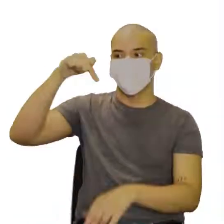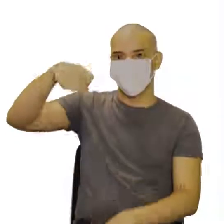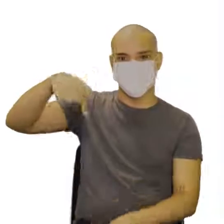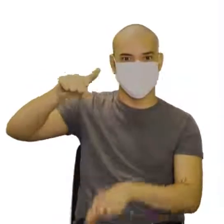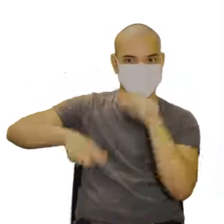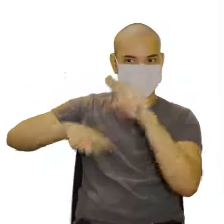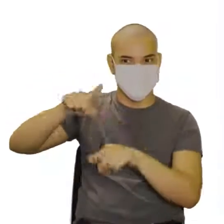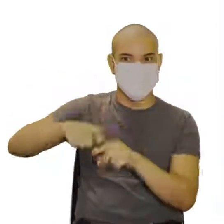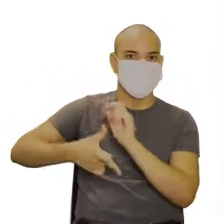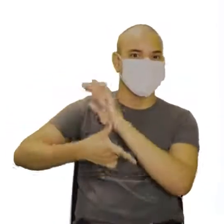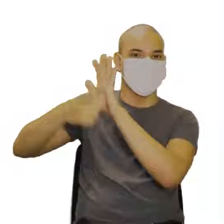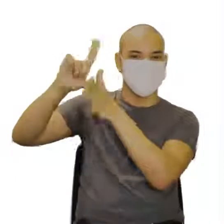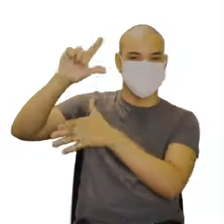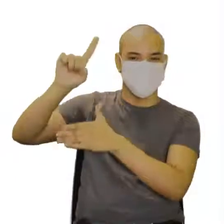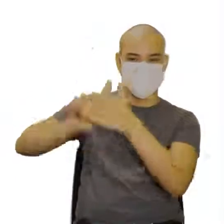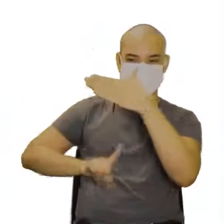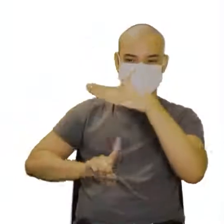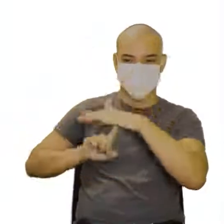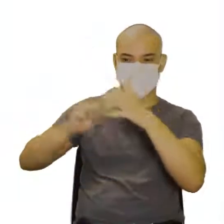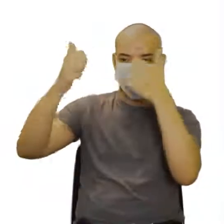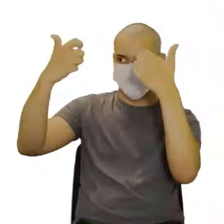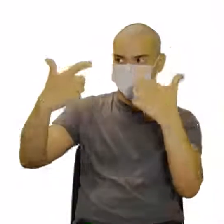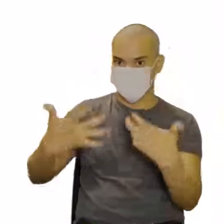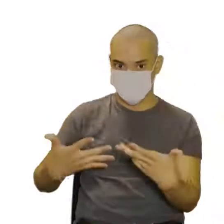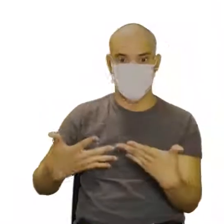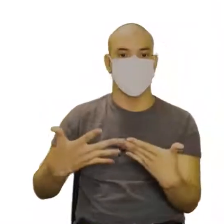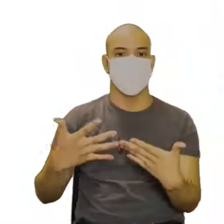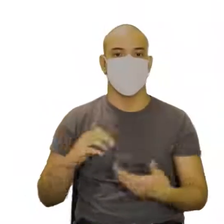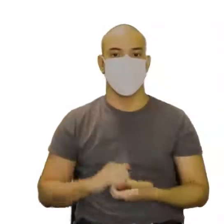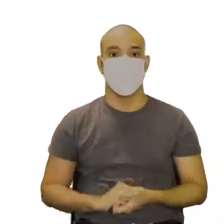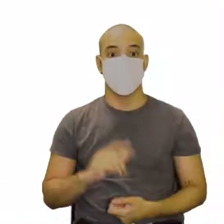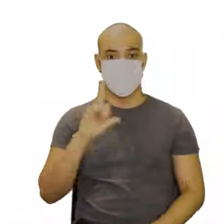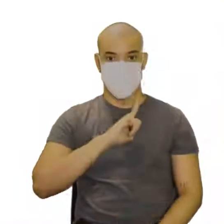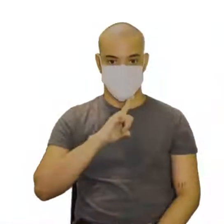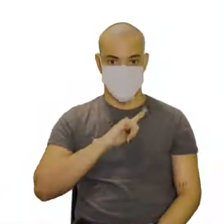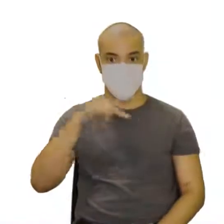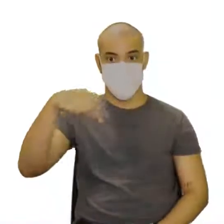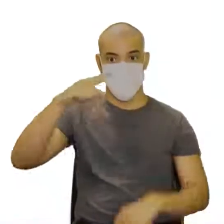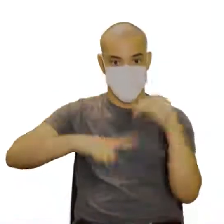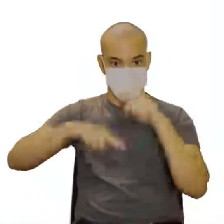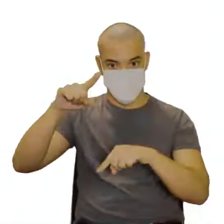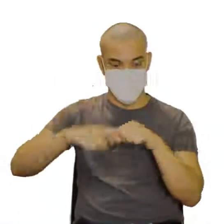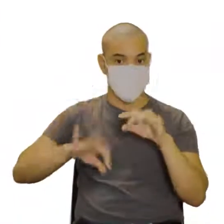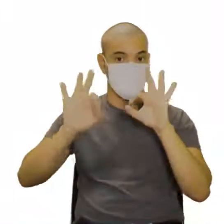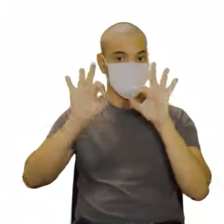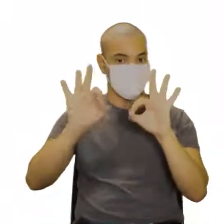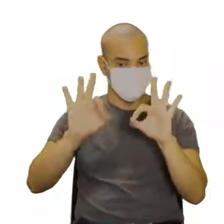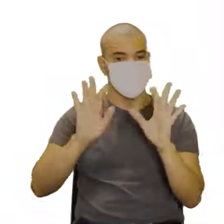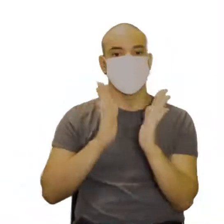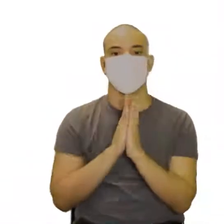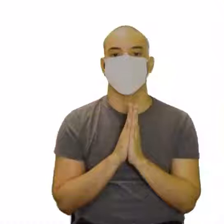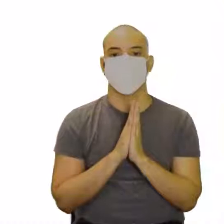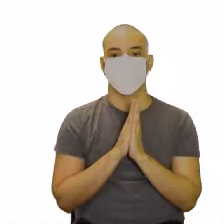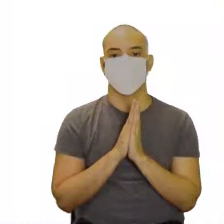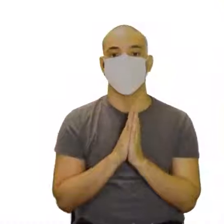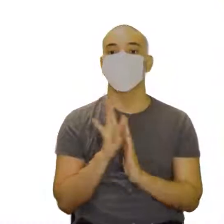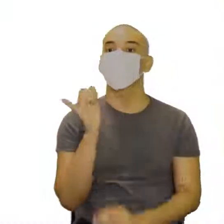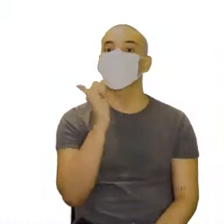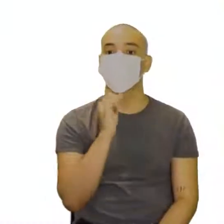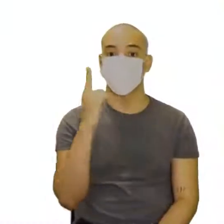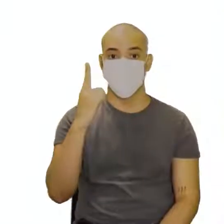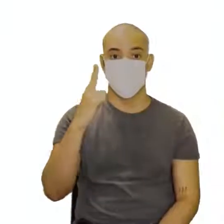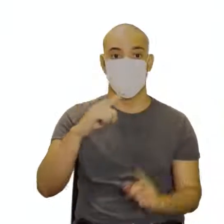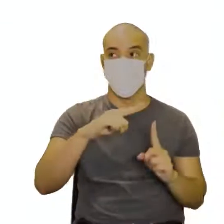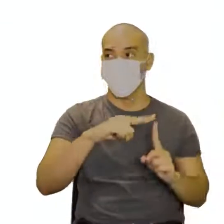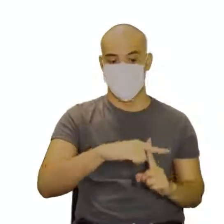no processo de eletrização. Carregou, eu vou ter uma certa carga Q. E nesse caso aqui, uma com